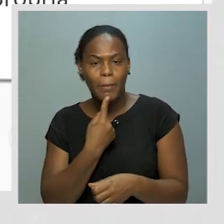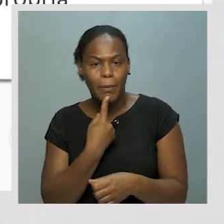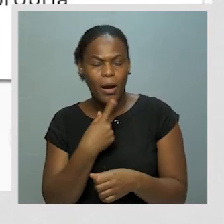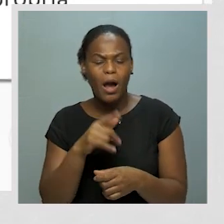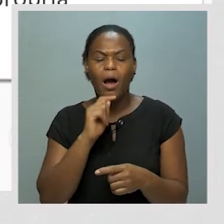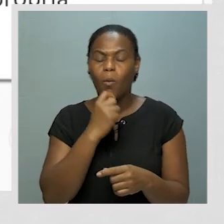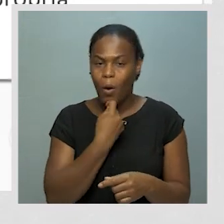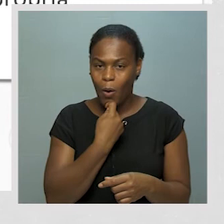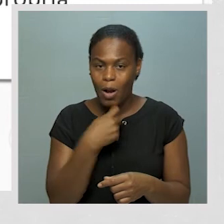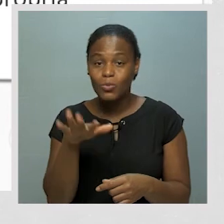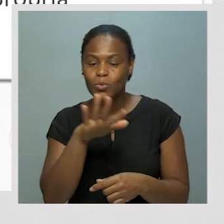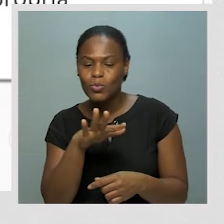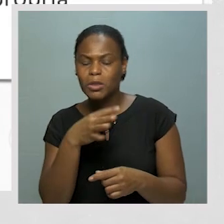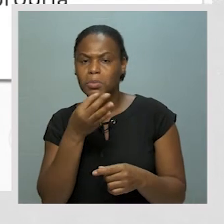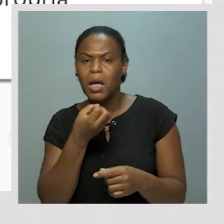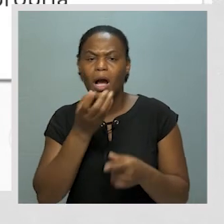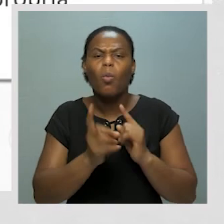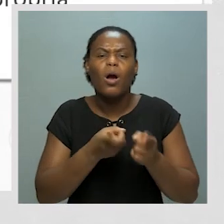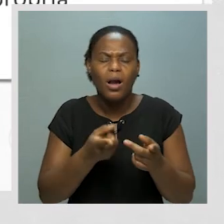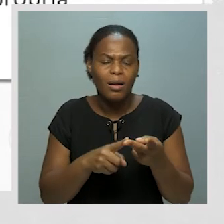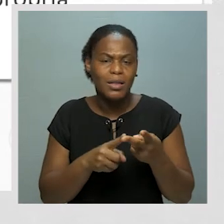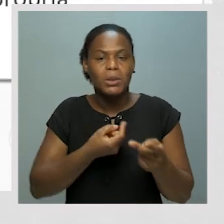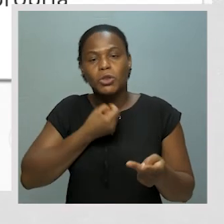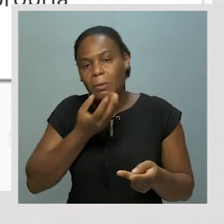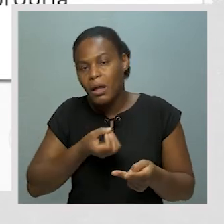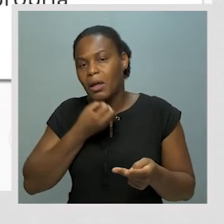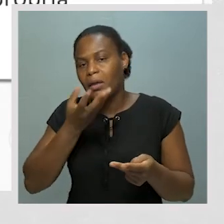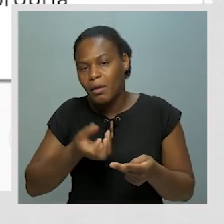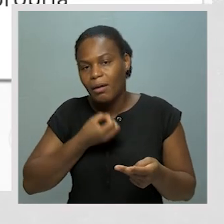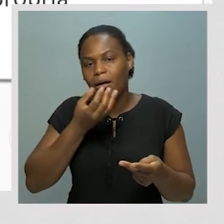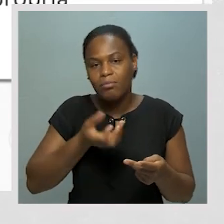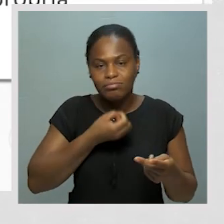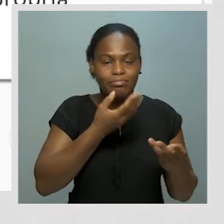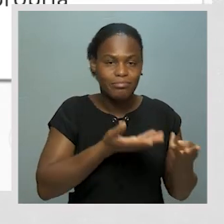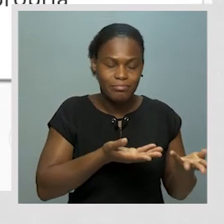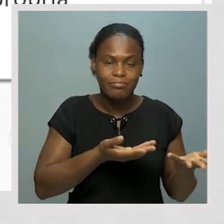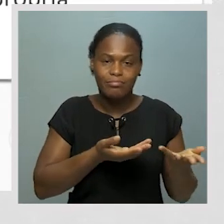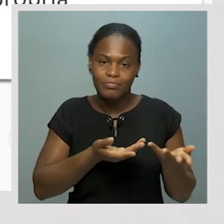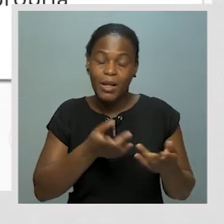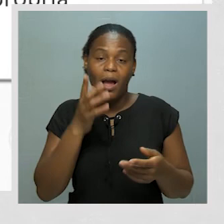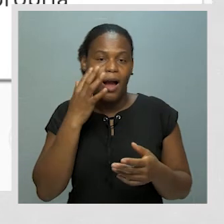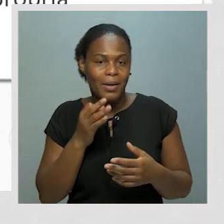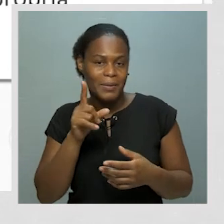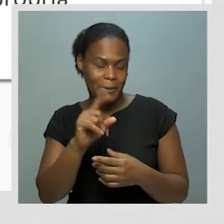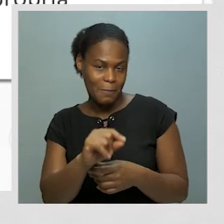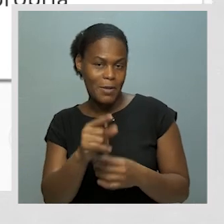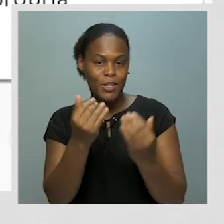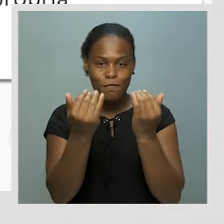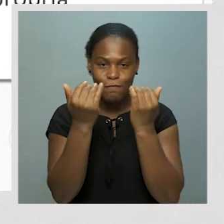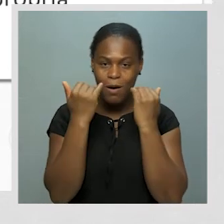uso do código. Definições, esclarecimentos, explicações e